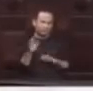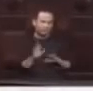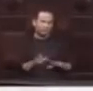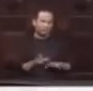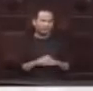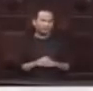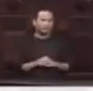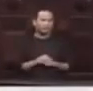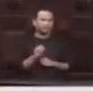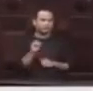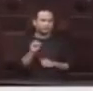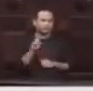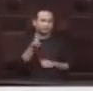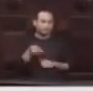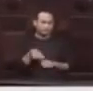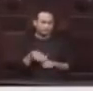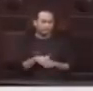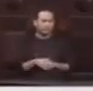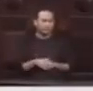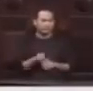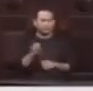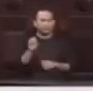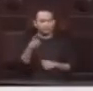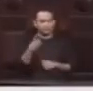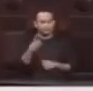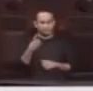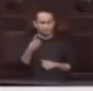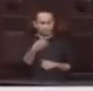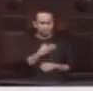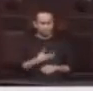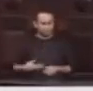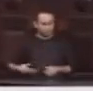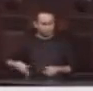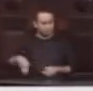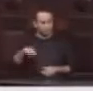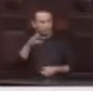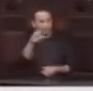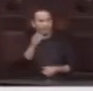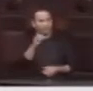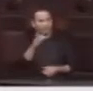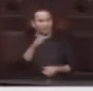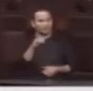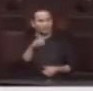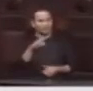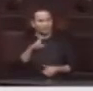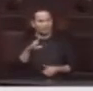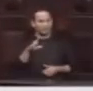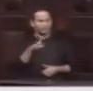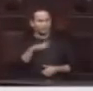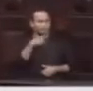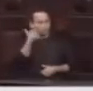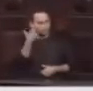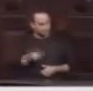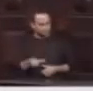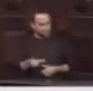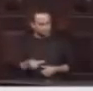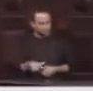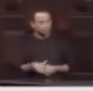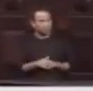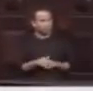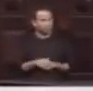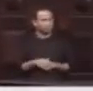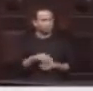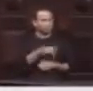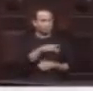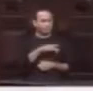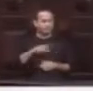é que o ex-governador Sérgio Cabral, réu pela 14ª vez, está aqui. Ministério Público Federal